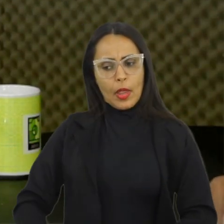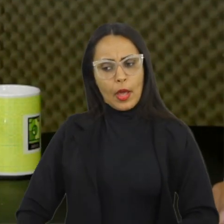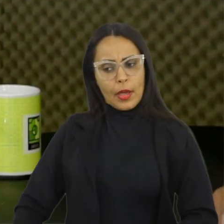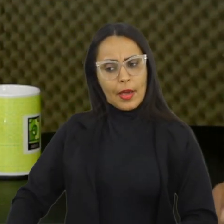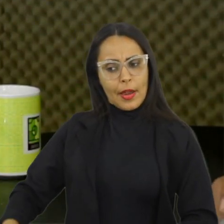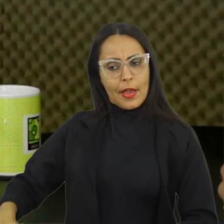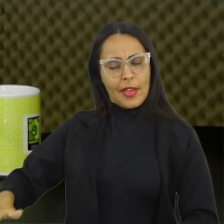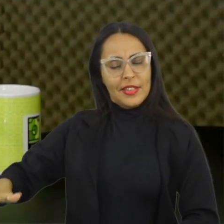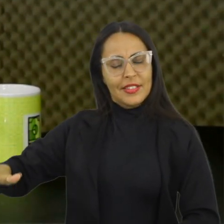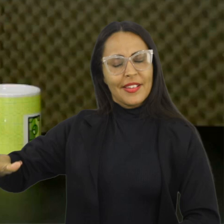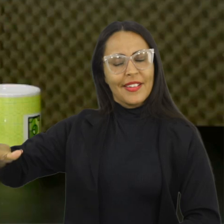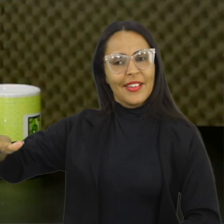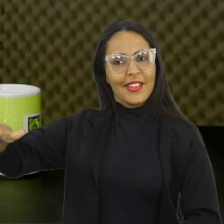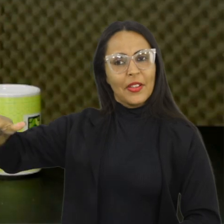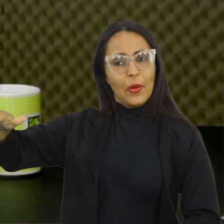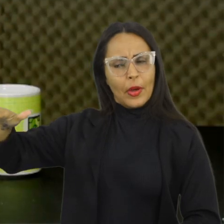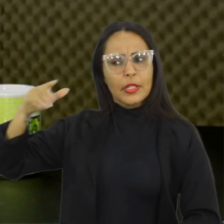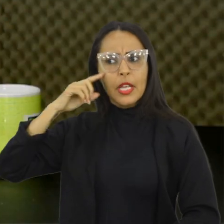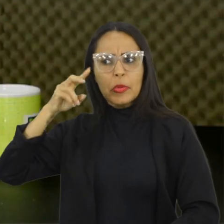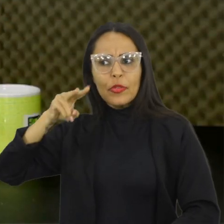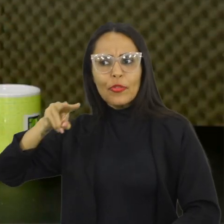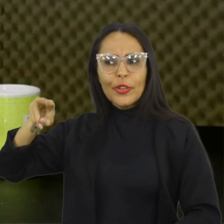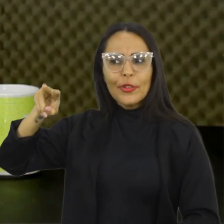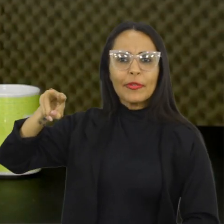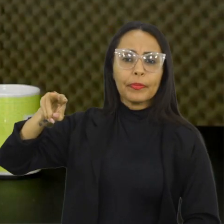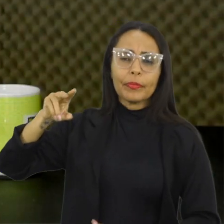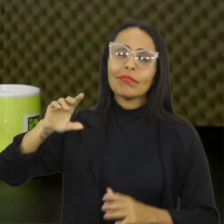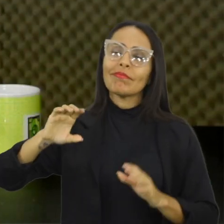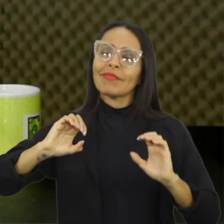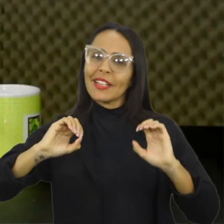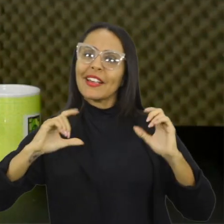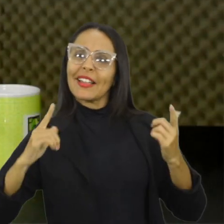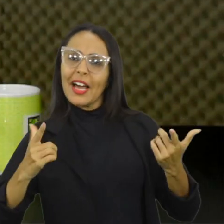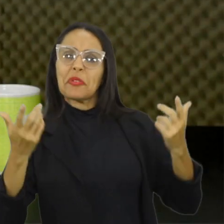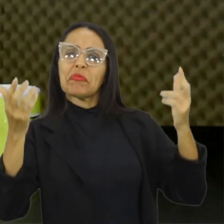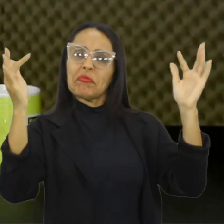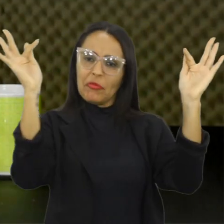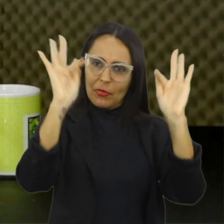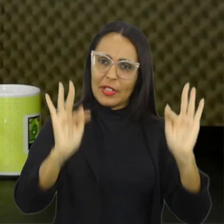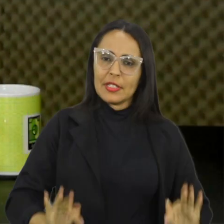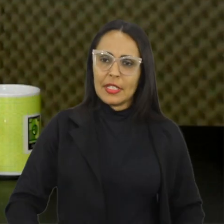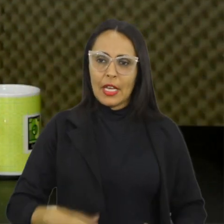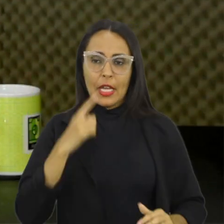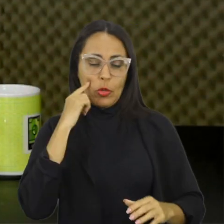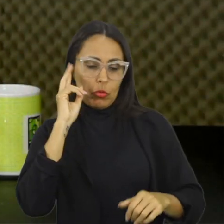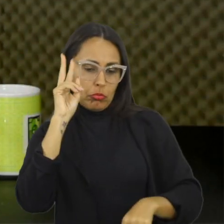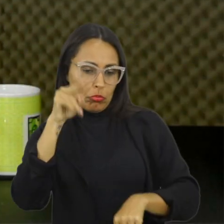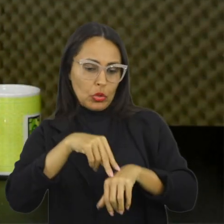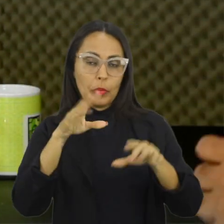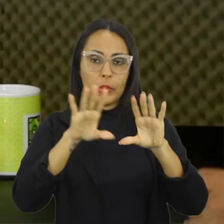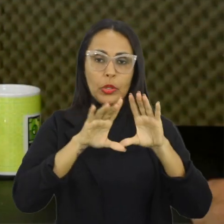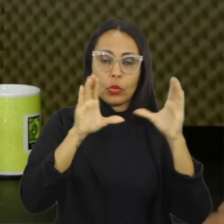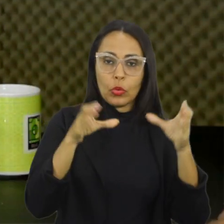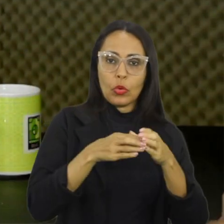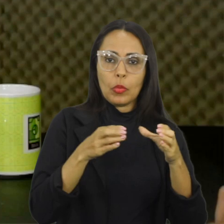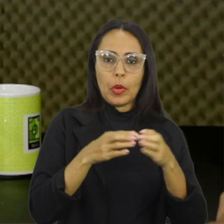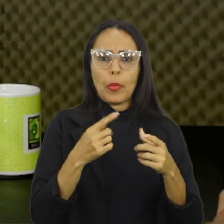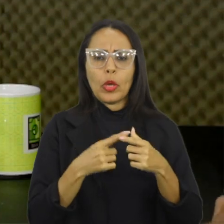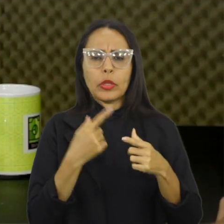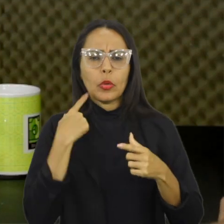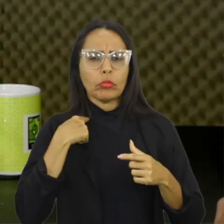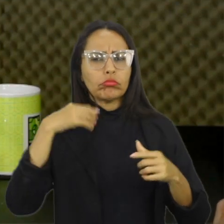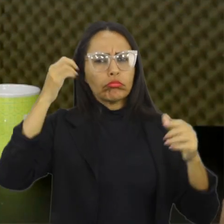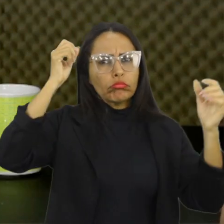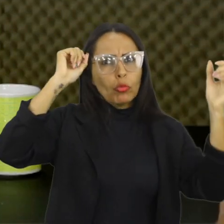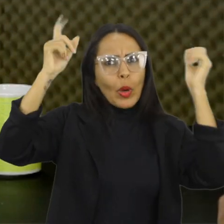uma criança, uma adolescente, eles me viram isso. E, claro, eles ficaram muito felizes quando eu assumi o grupo, porque eles tinham uma